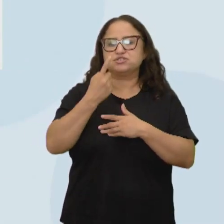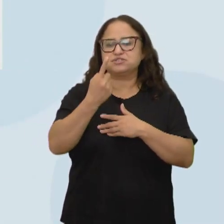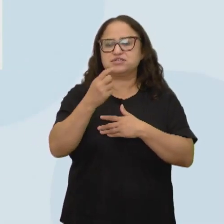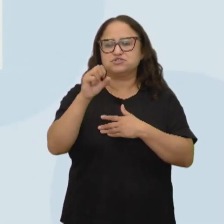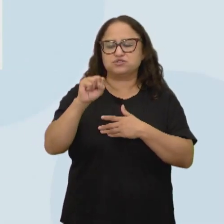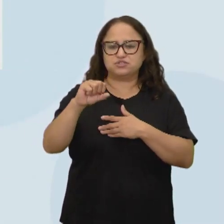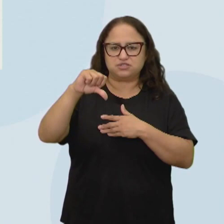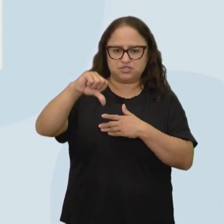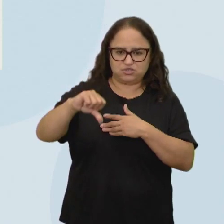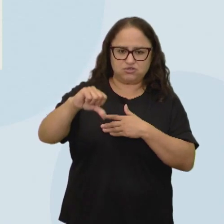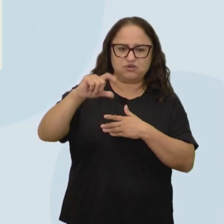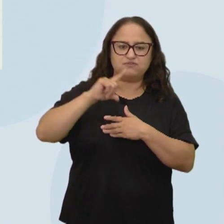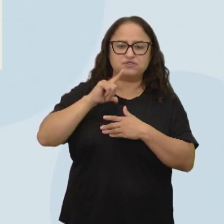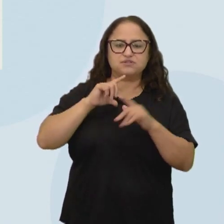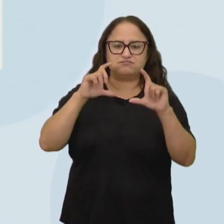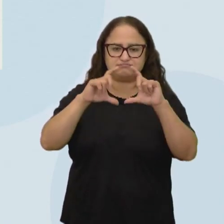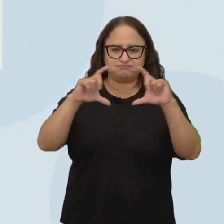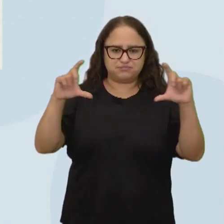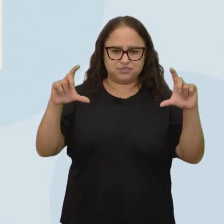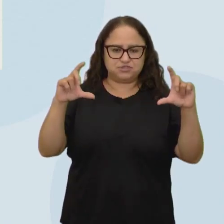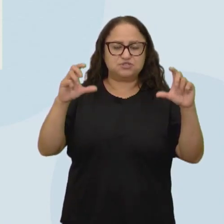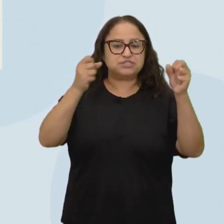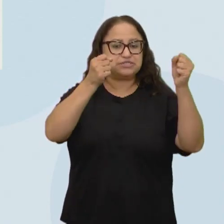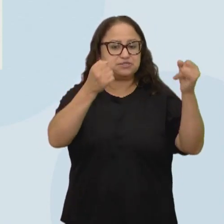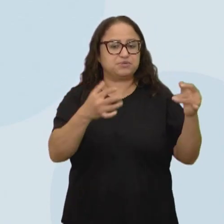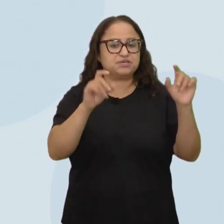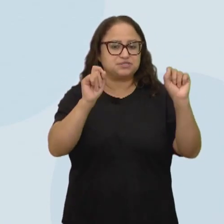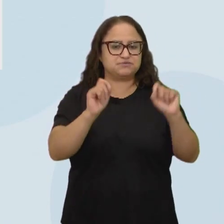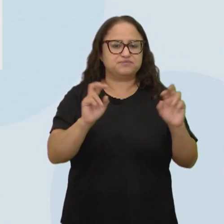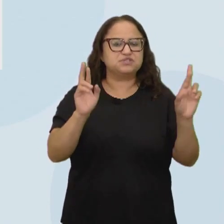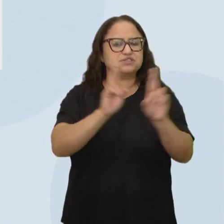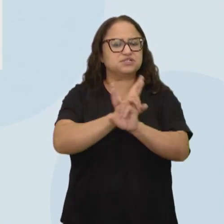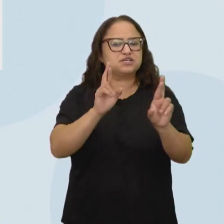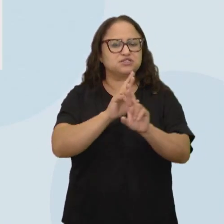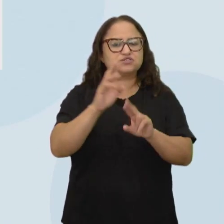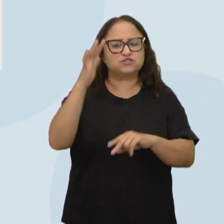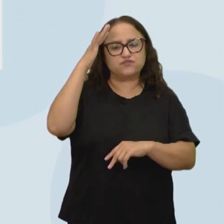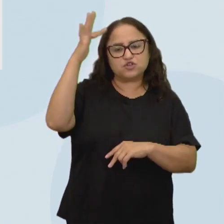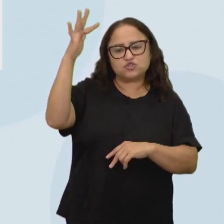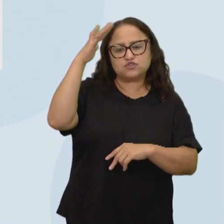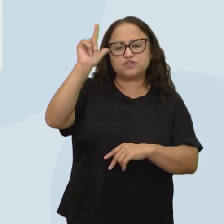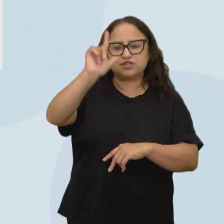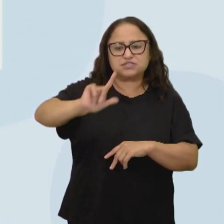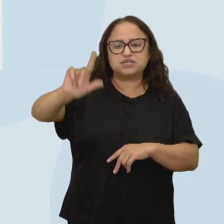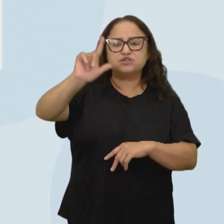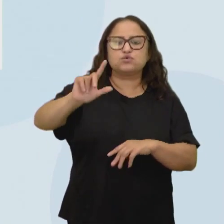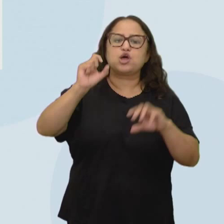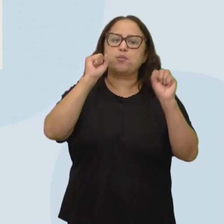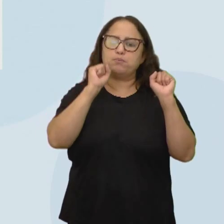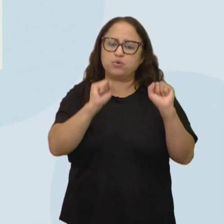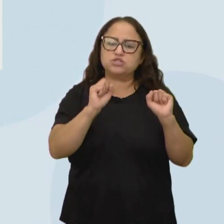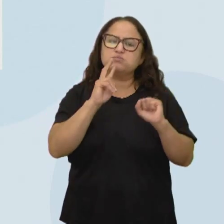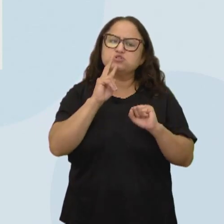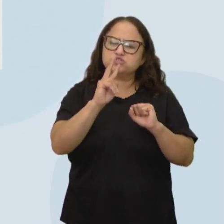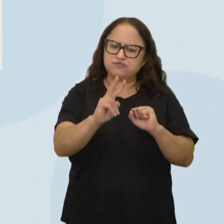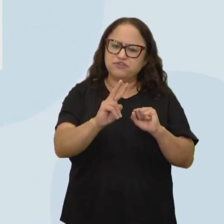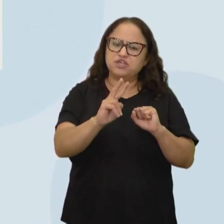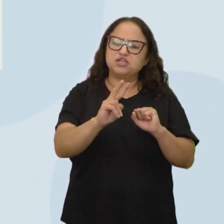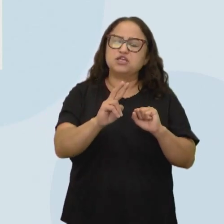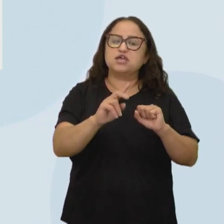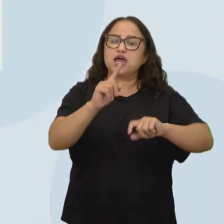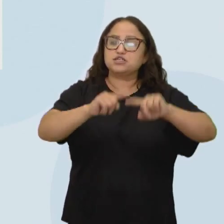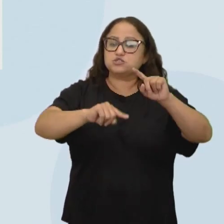189, a gente tem um trechinho que diz assim: das relações entre filosofia e literatura, podemos considerar